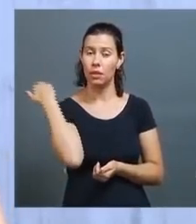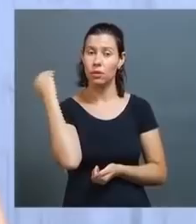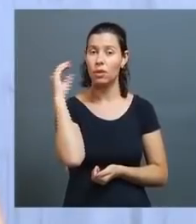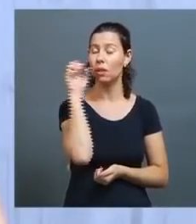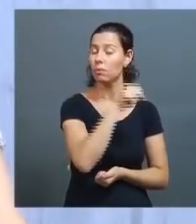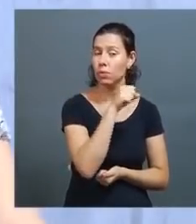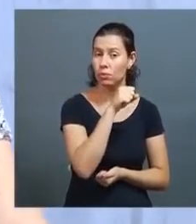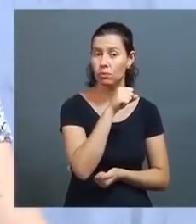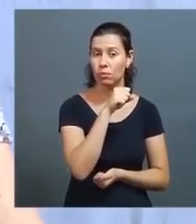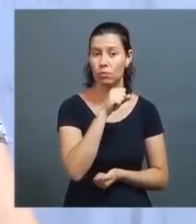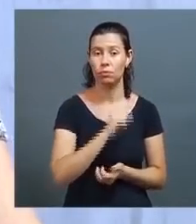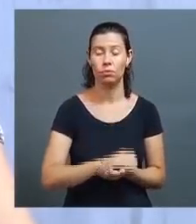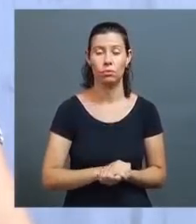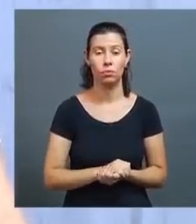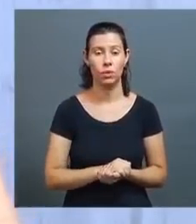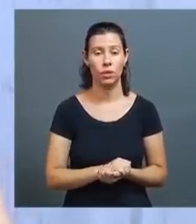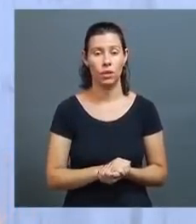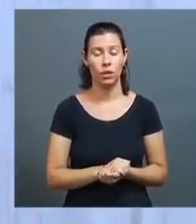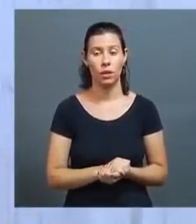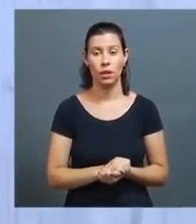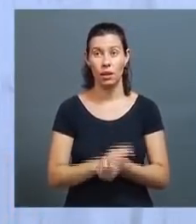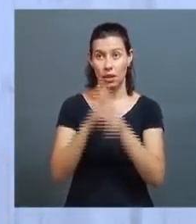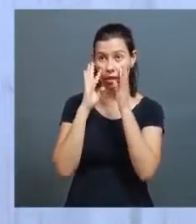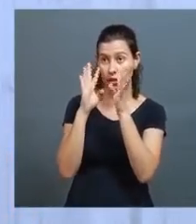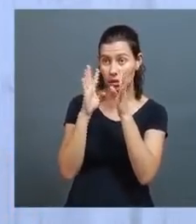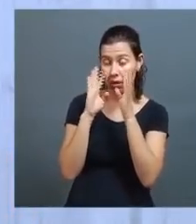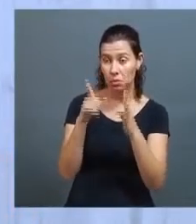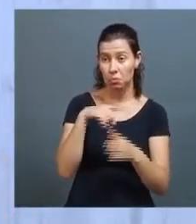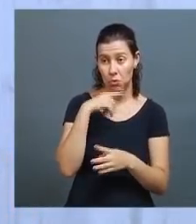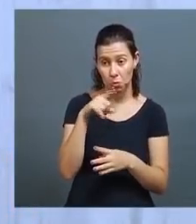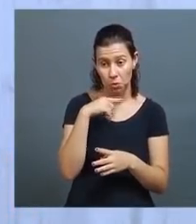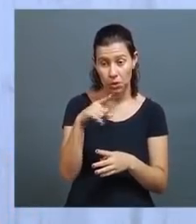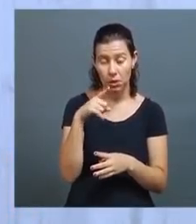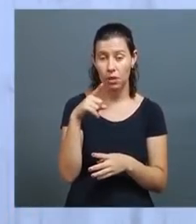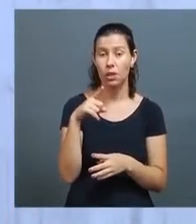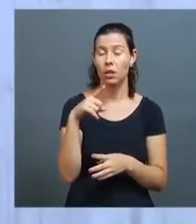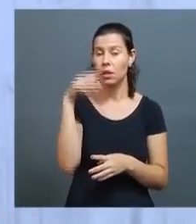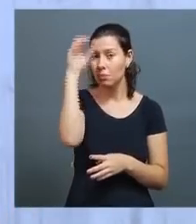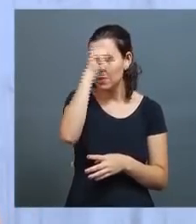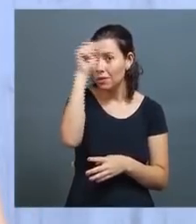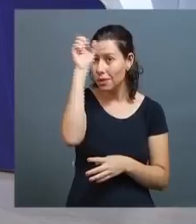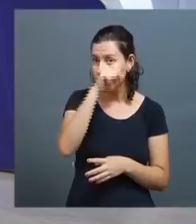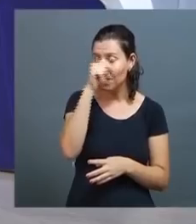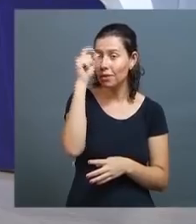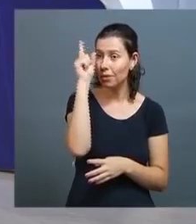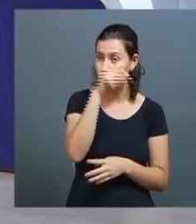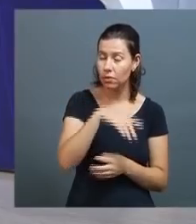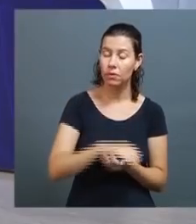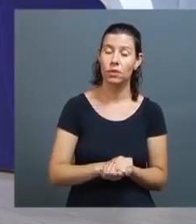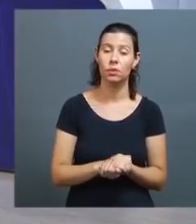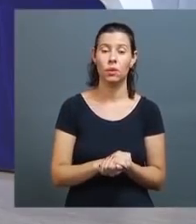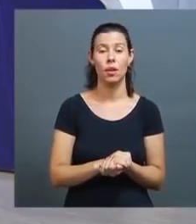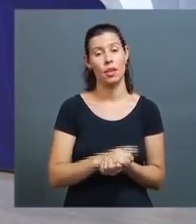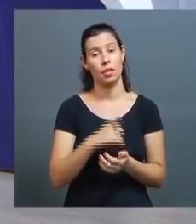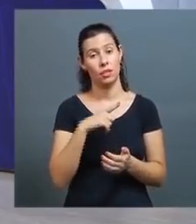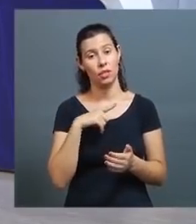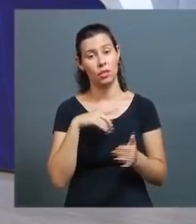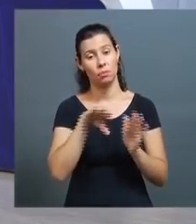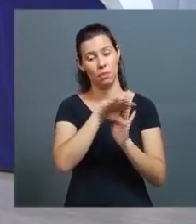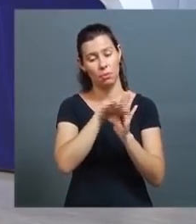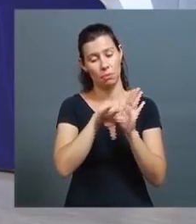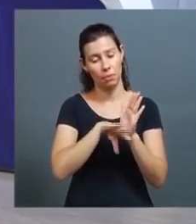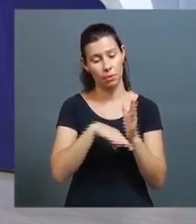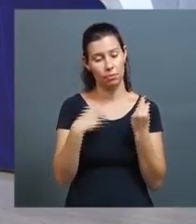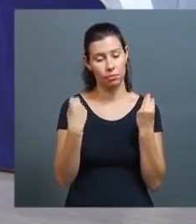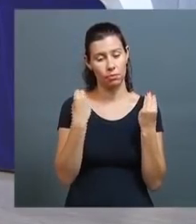né? Ah, não tá acompanhando igual as outras crianças. Já encaminha. Rapidamente aquele bolo, né? Aquela lista grande de pacientes. Quando